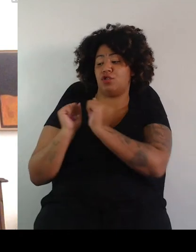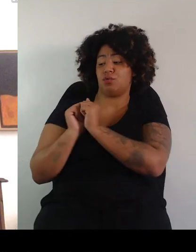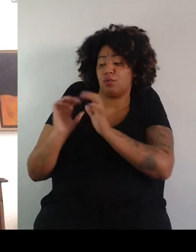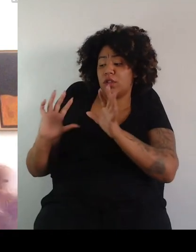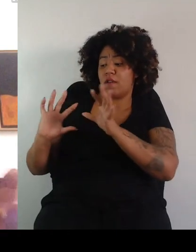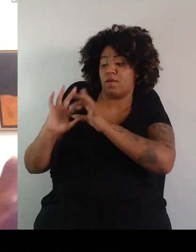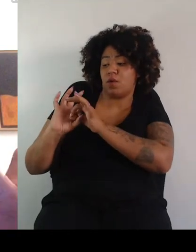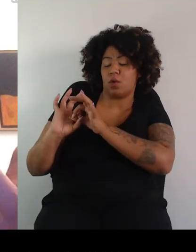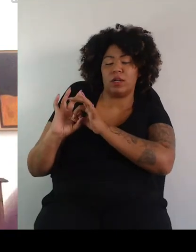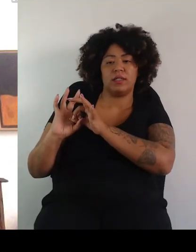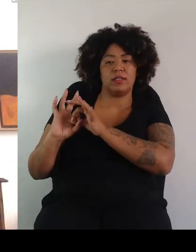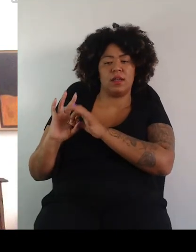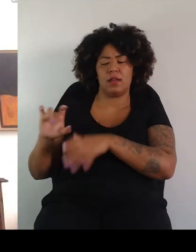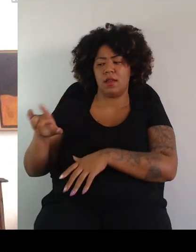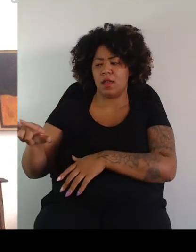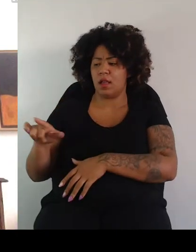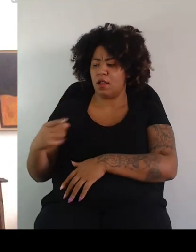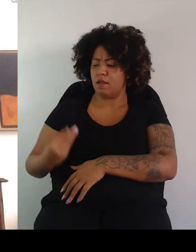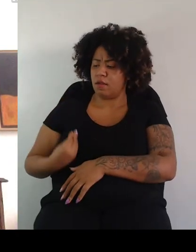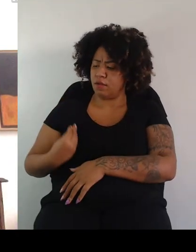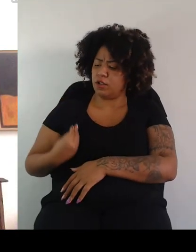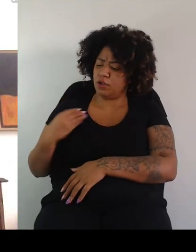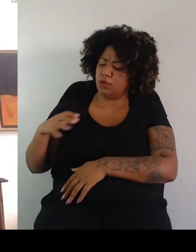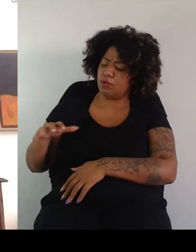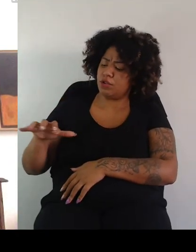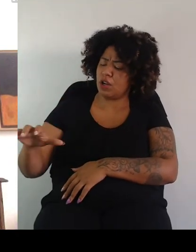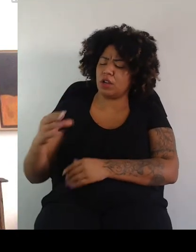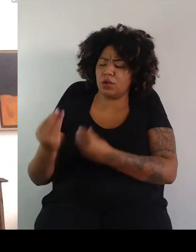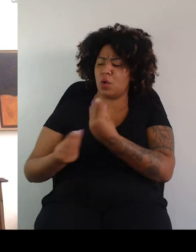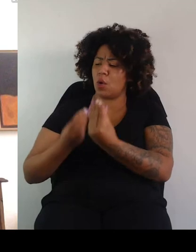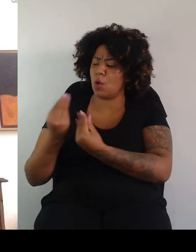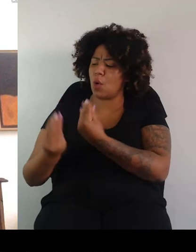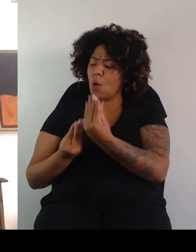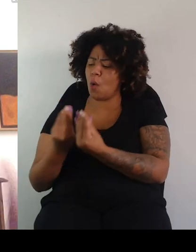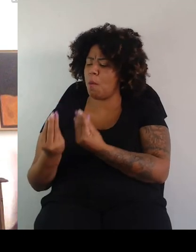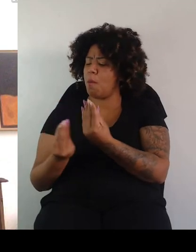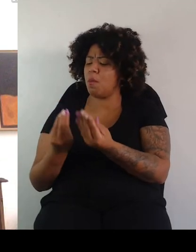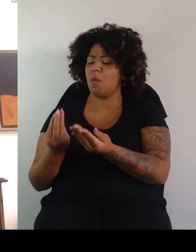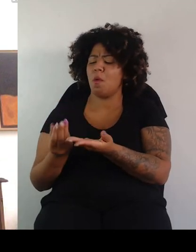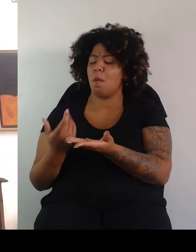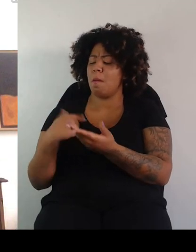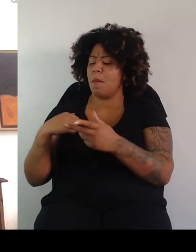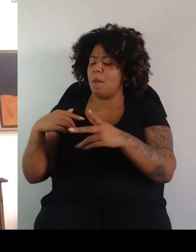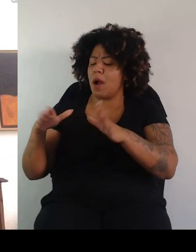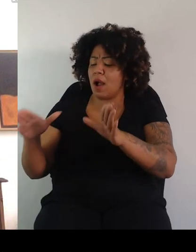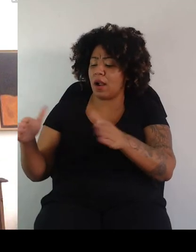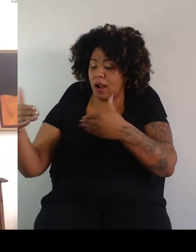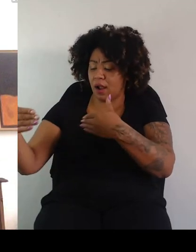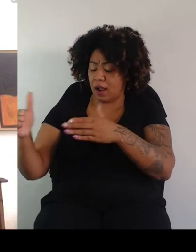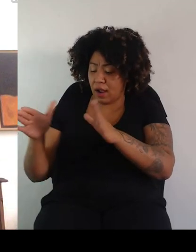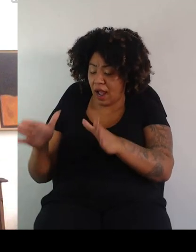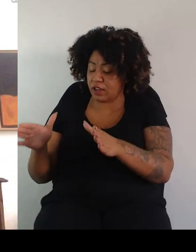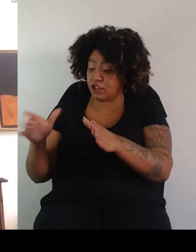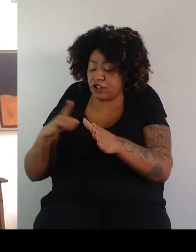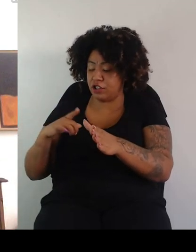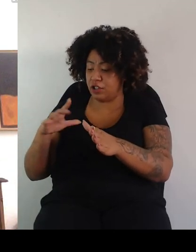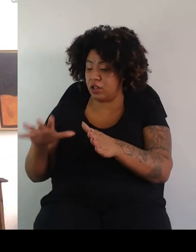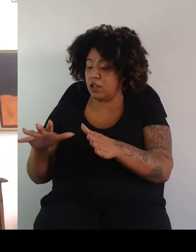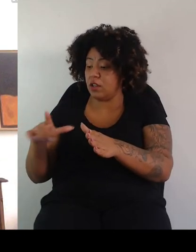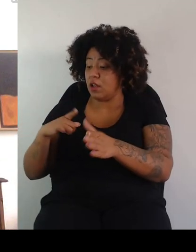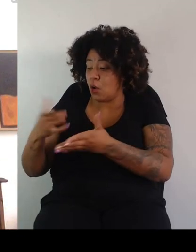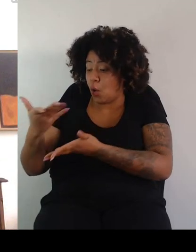agia como se fosse uma caixa de ressonância eu conversei com ele sobre todos os assuntos